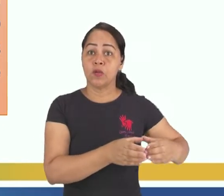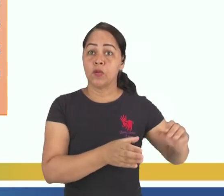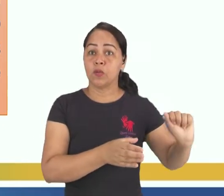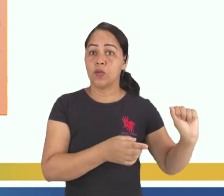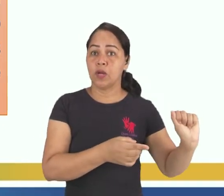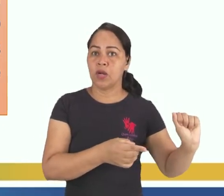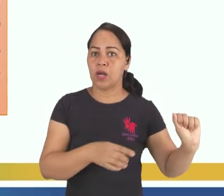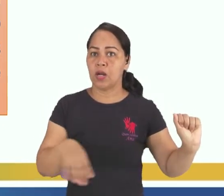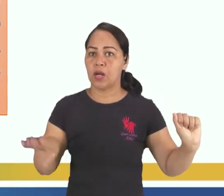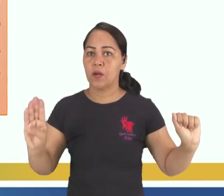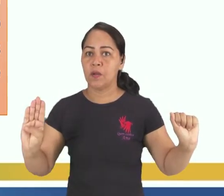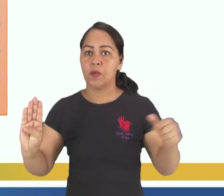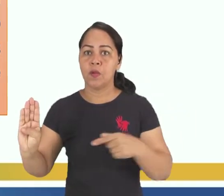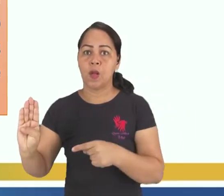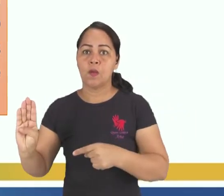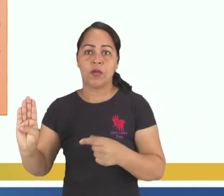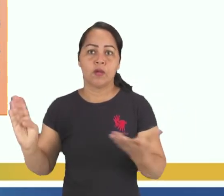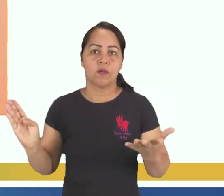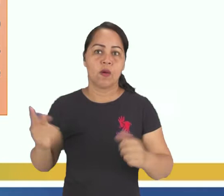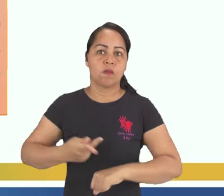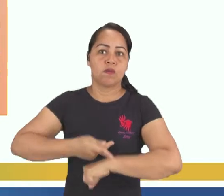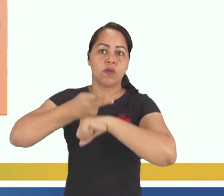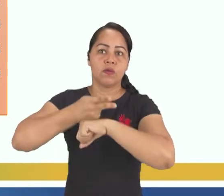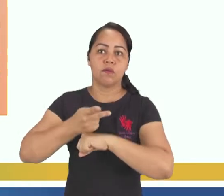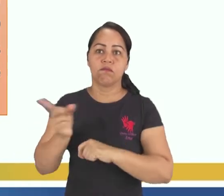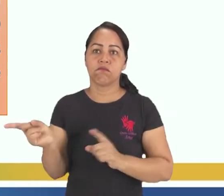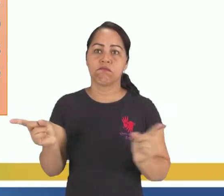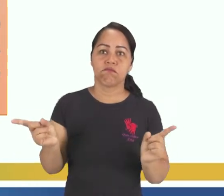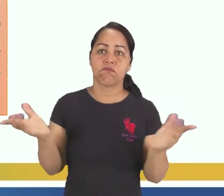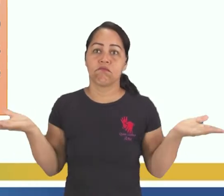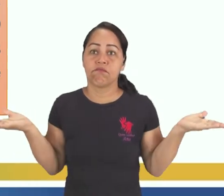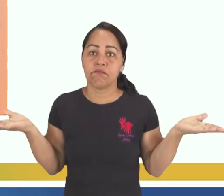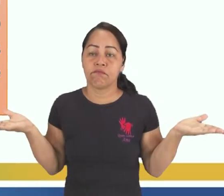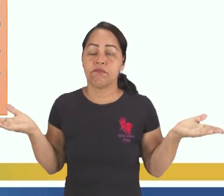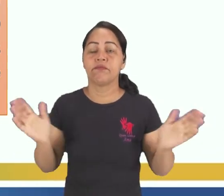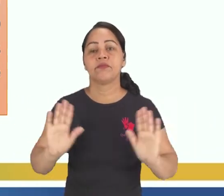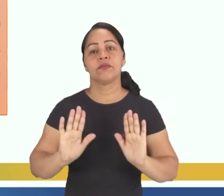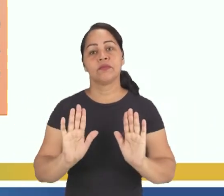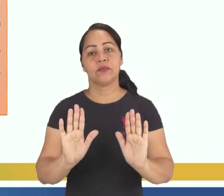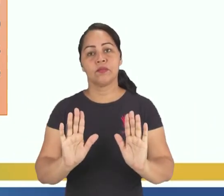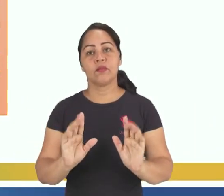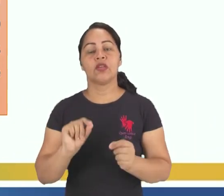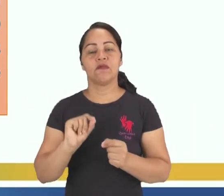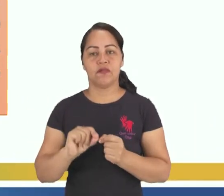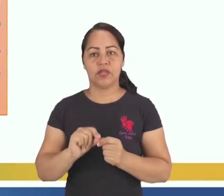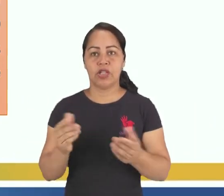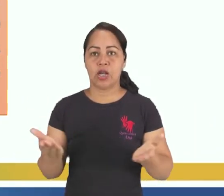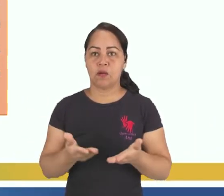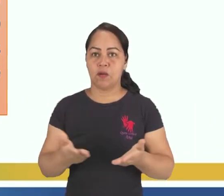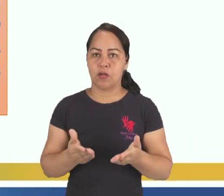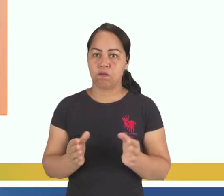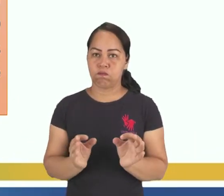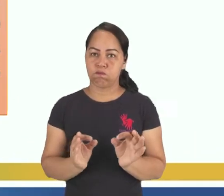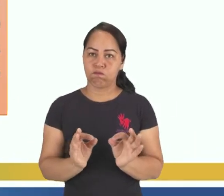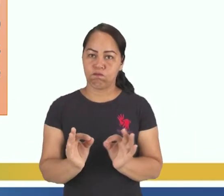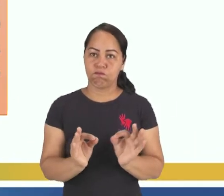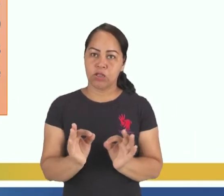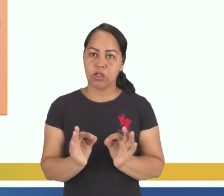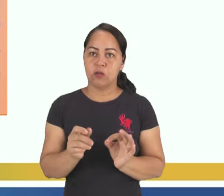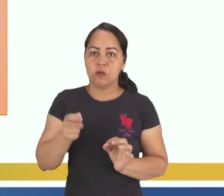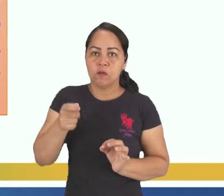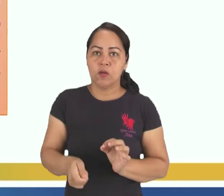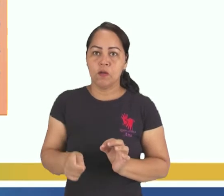qual equipe deve ser considerada campeã. Para isso a gente vai usar um critério mais justo, que